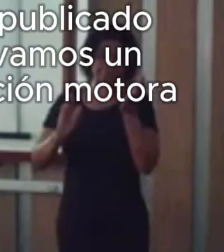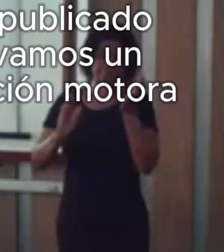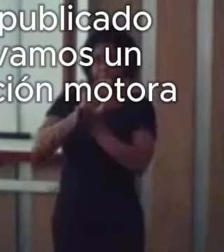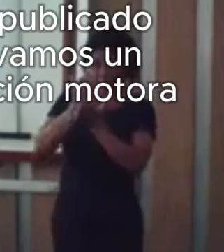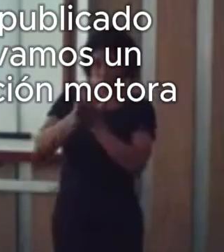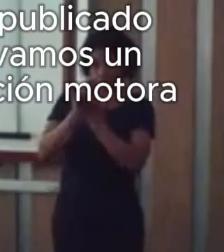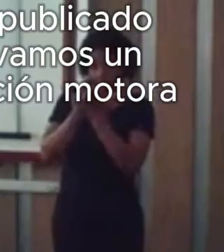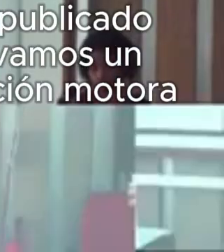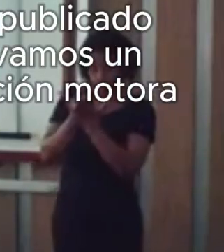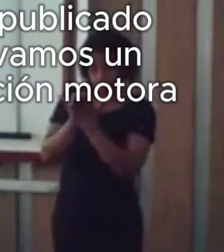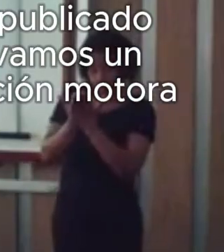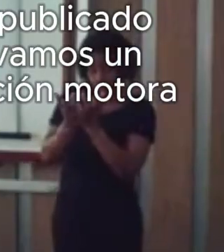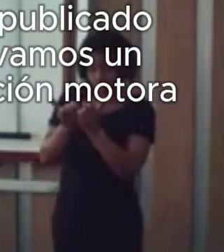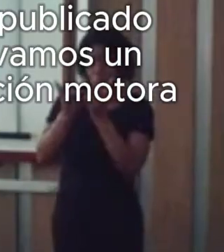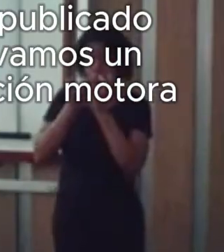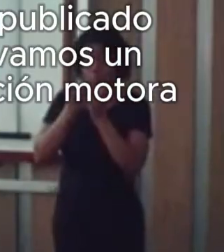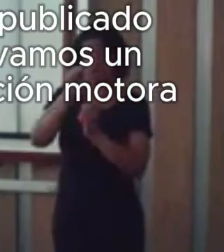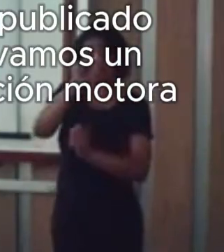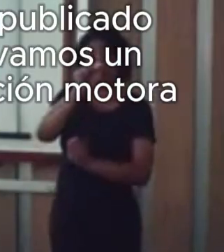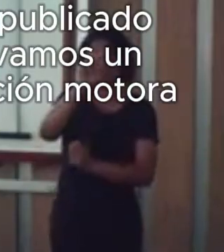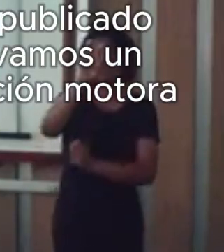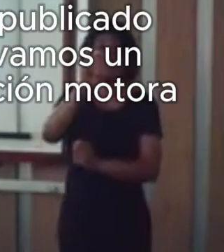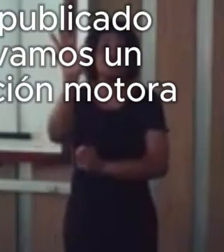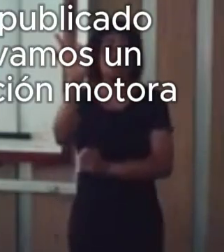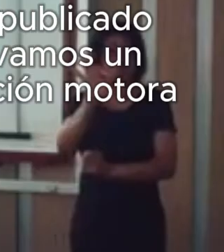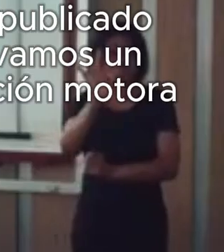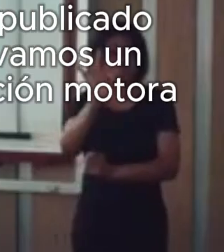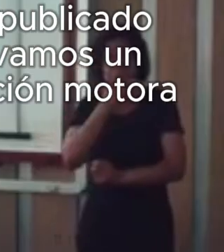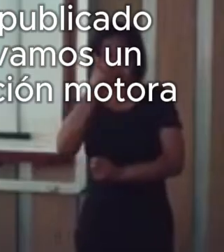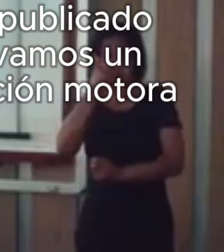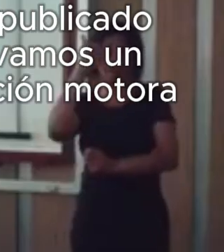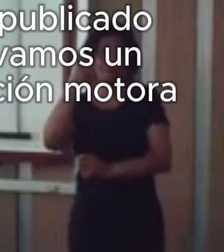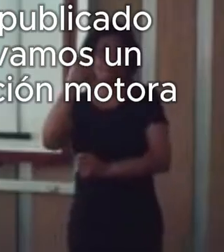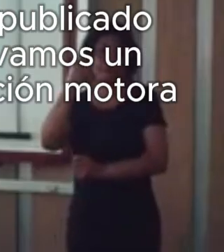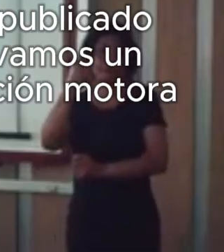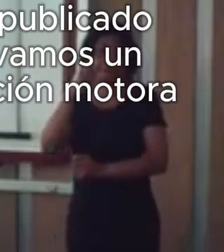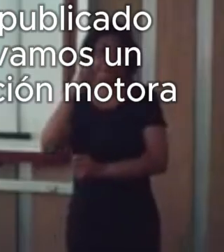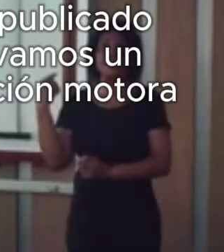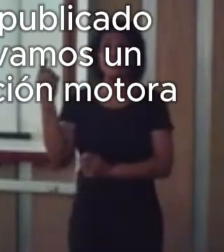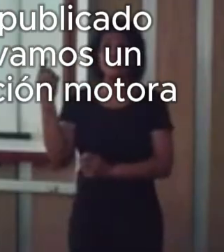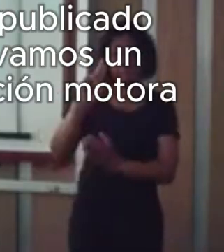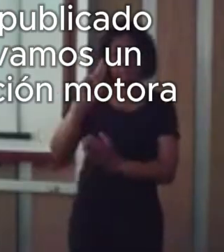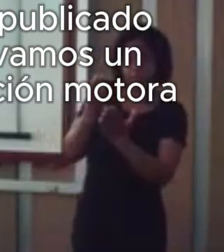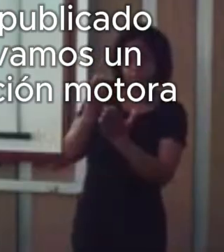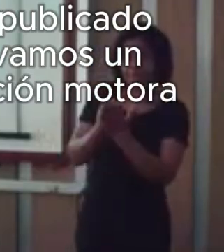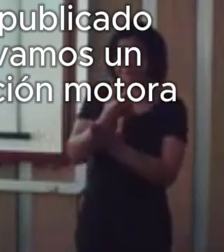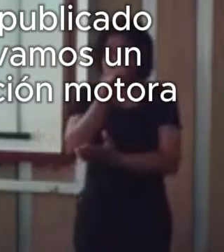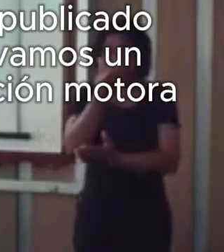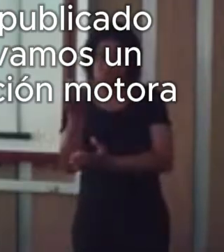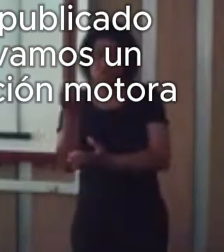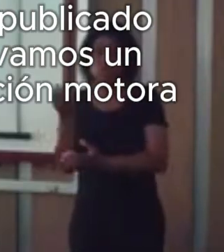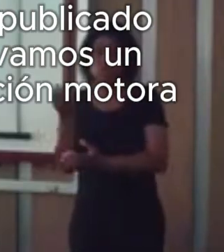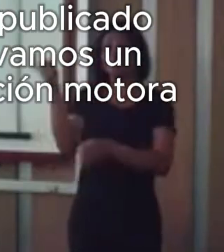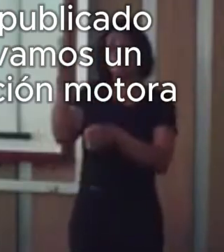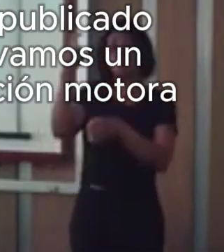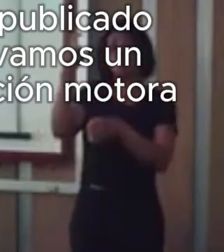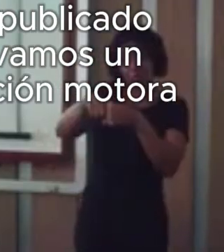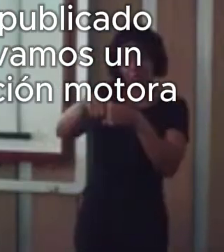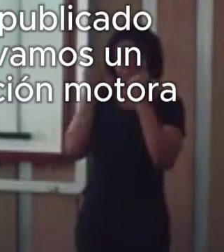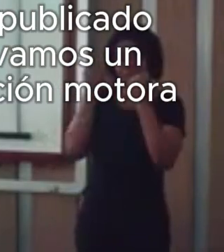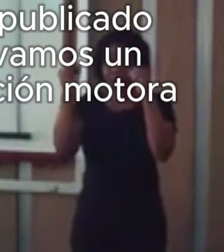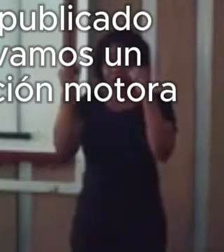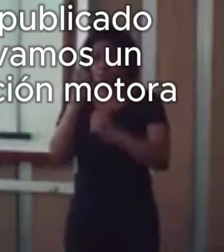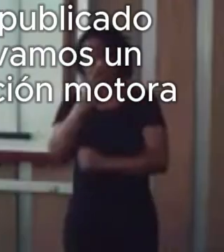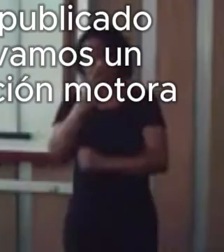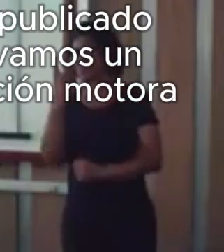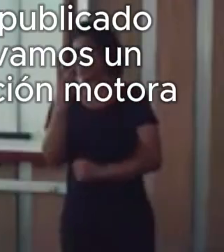nosso estudo, o que a gente observou foi 75% de melhora. Então, dos nossos pacientes, 6 recuperaram função motora e só 2 que